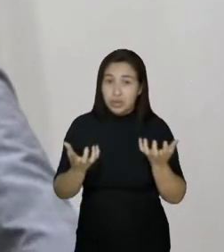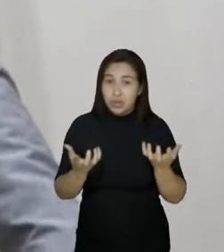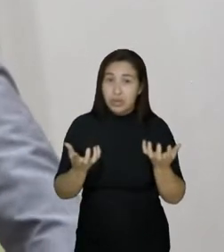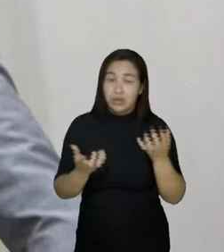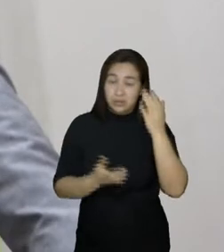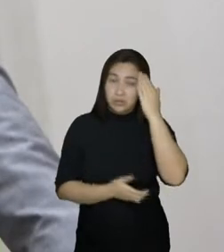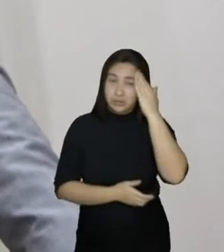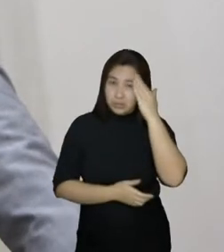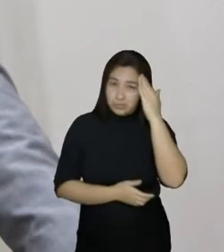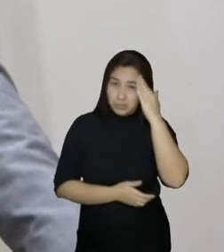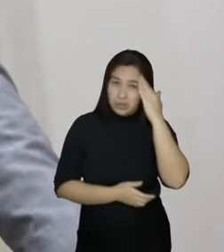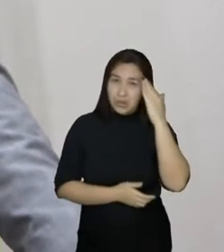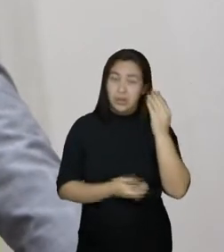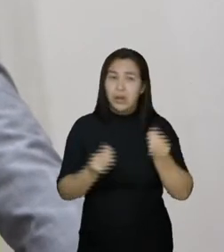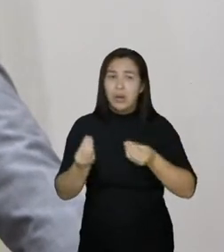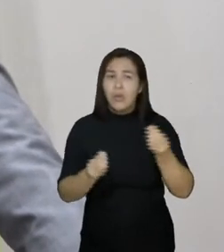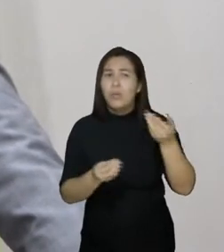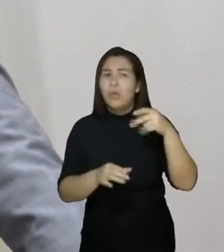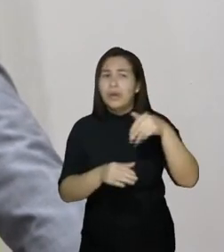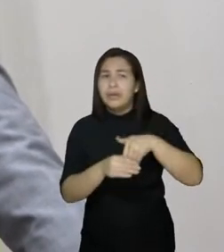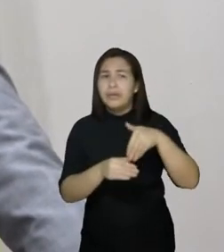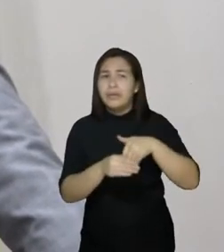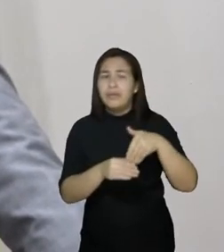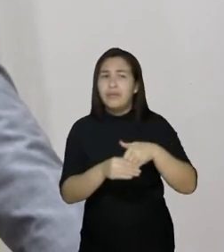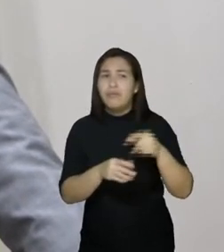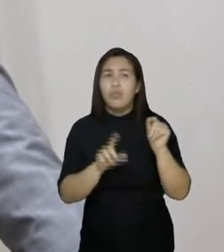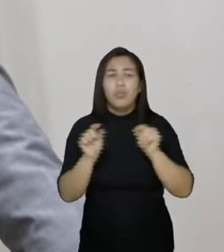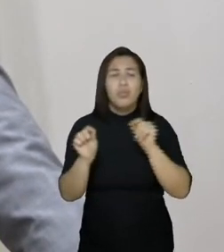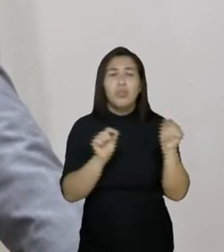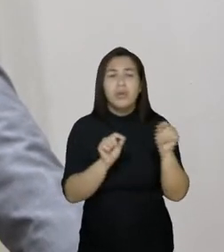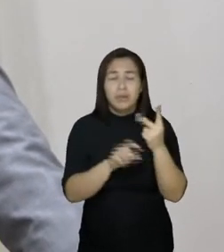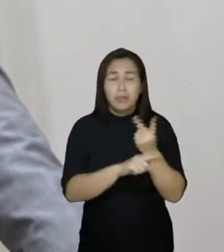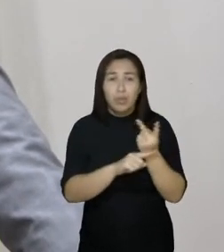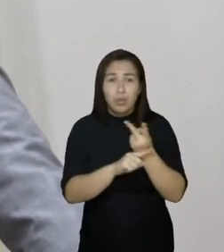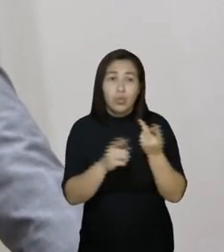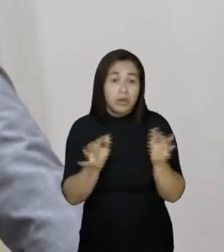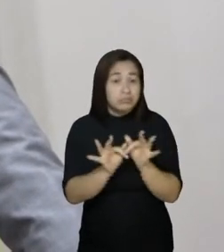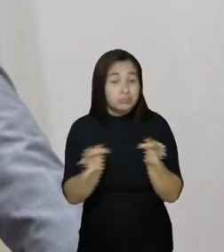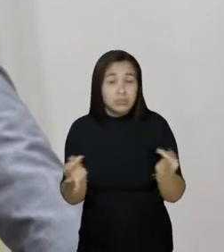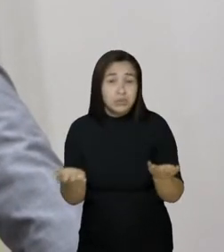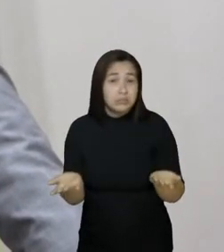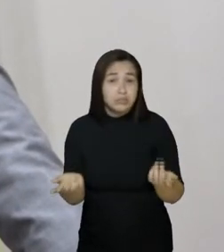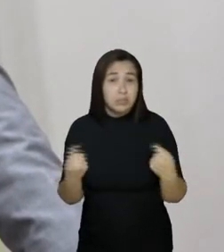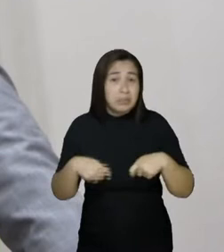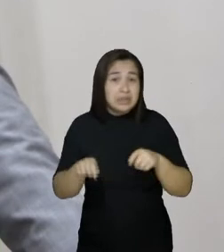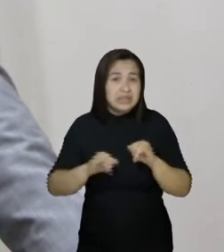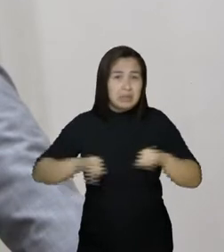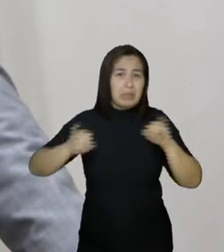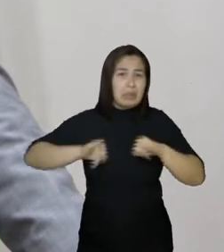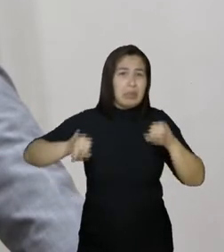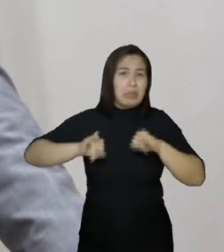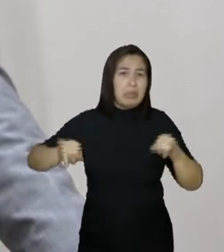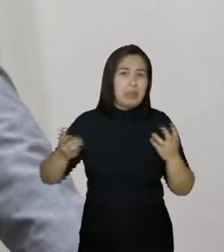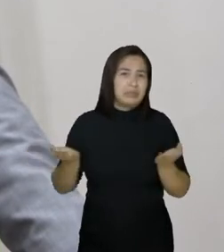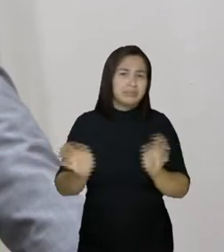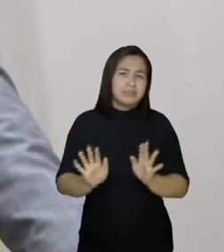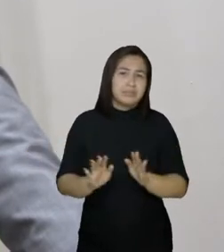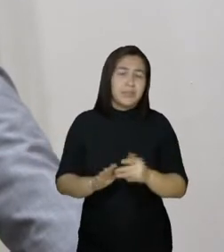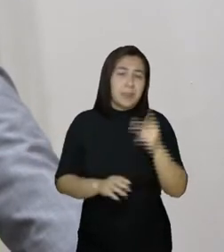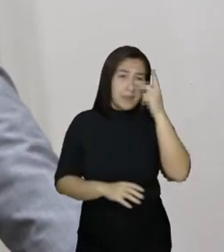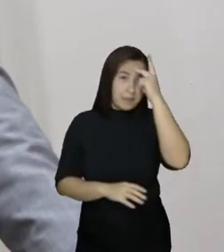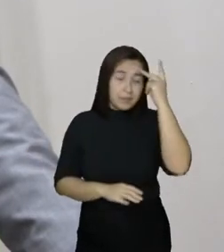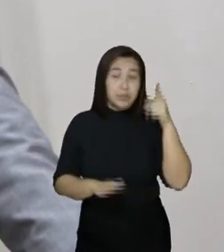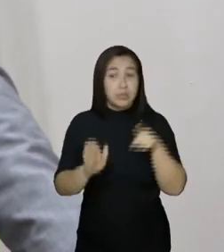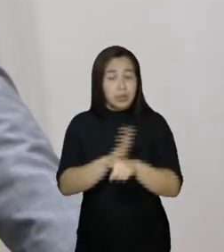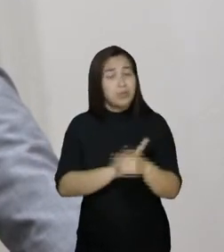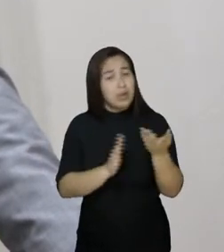em plenário e nas comissões. Pronto. É simples assim, não precisa nem fazer quase campanha. As pessoas entram em contato contigo. Pô,